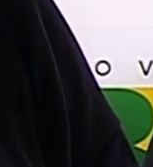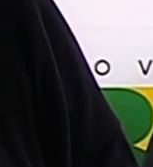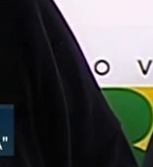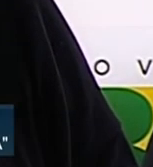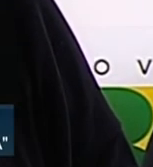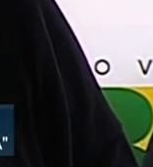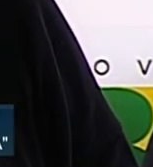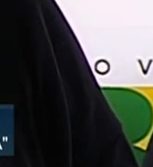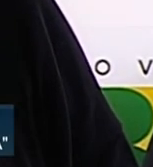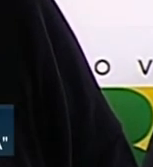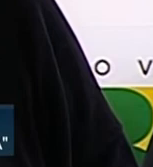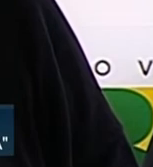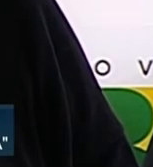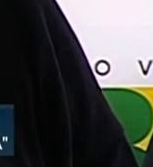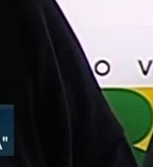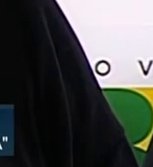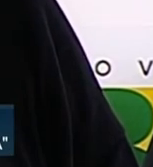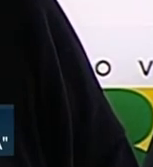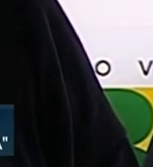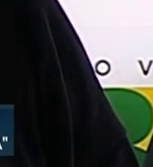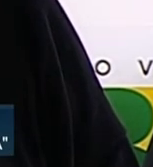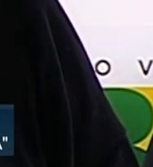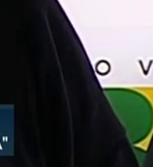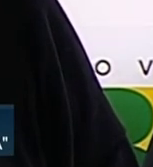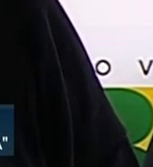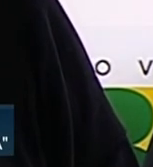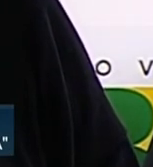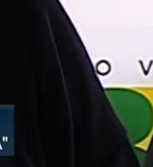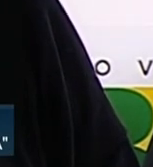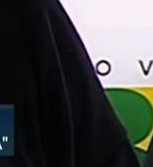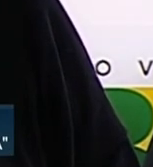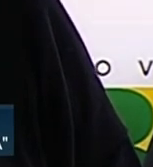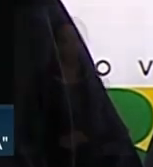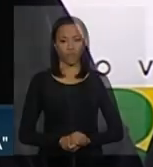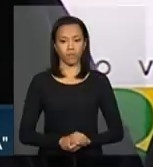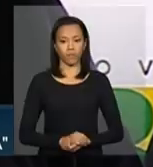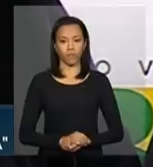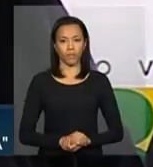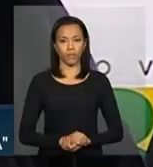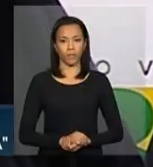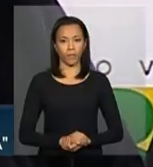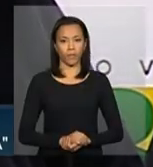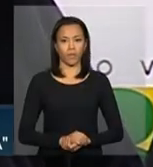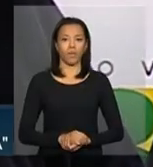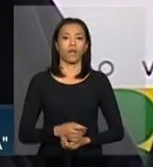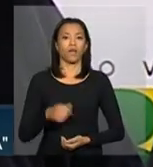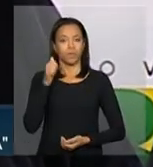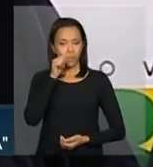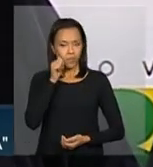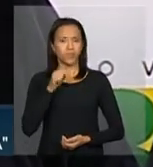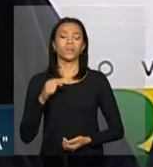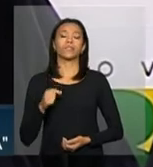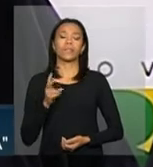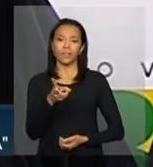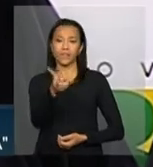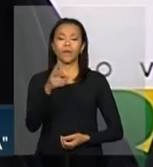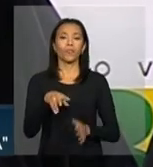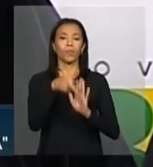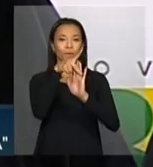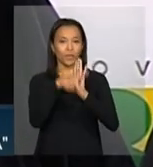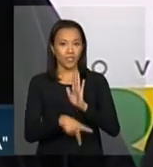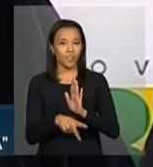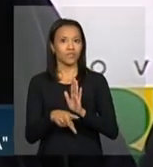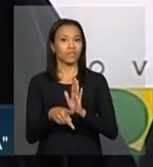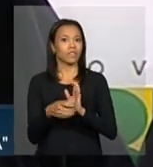mais que os homens, as mulheres também consideram importante um projeto que garanta 50% de mulheres na